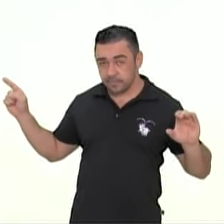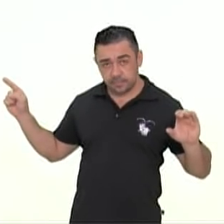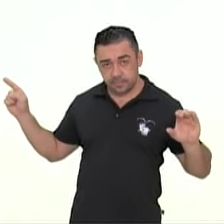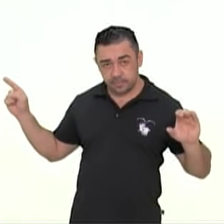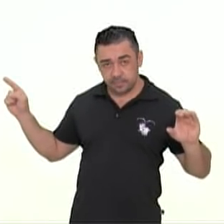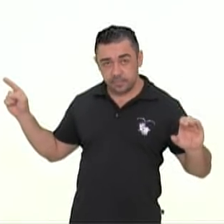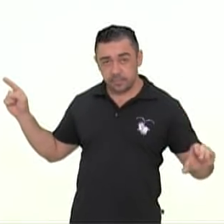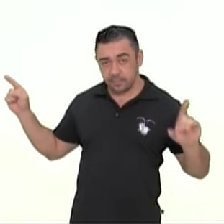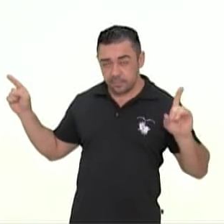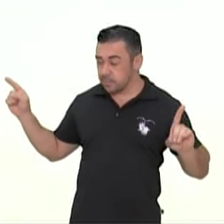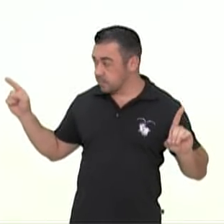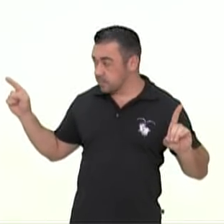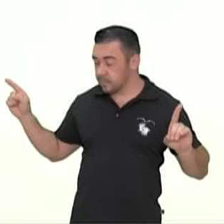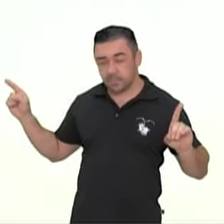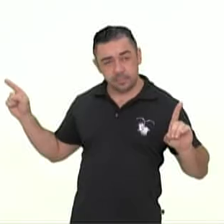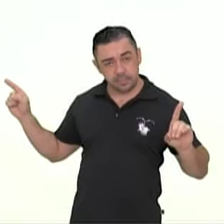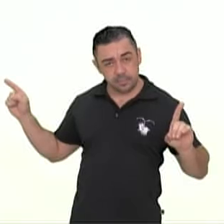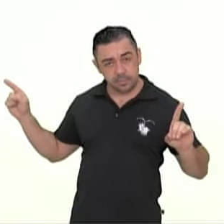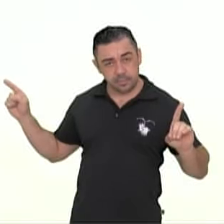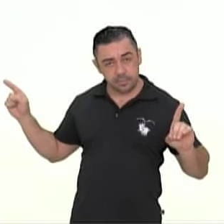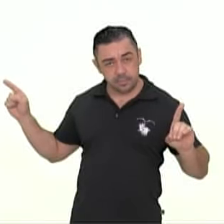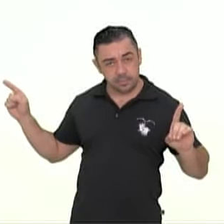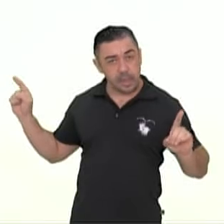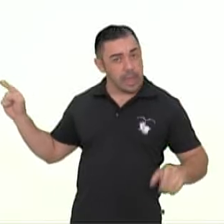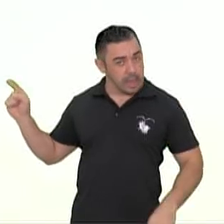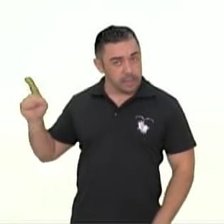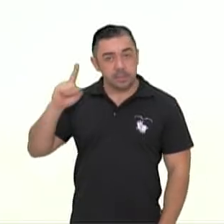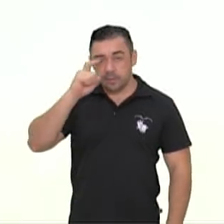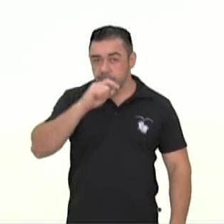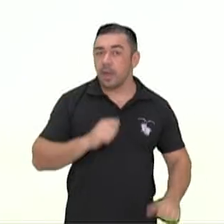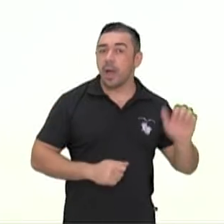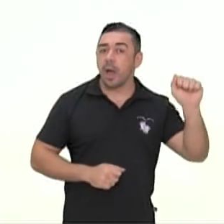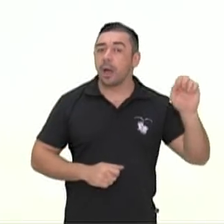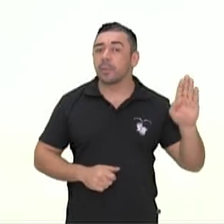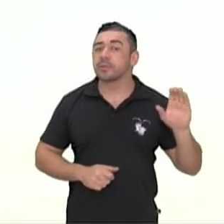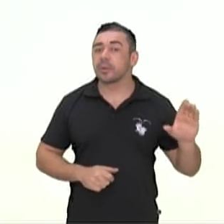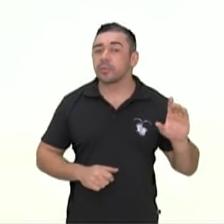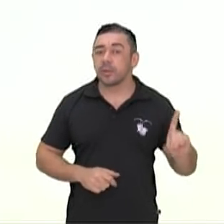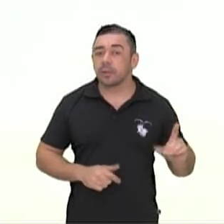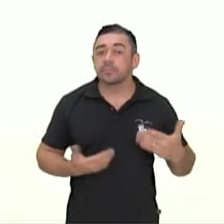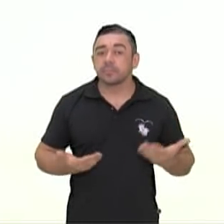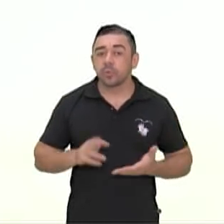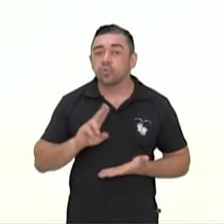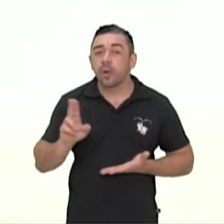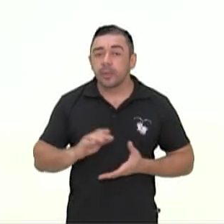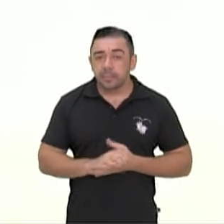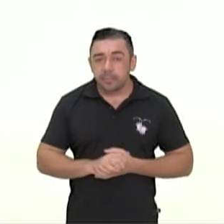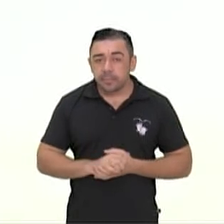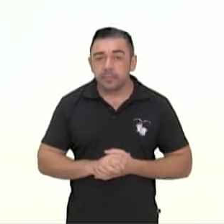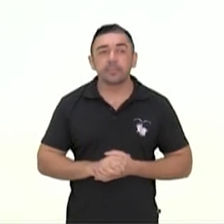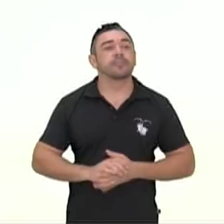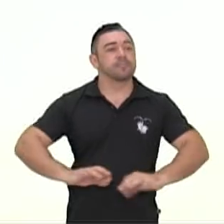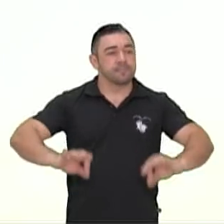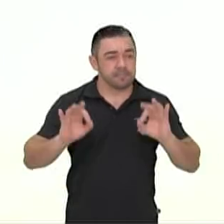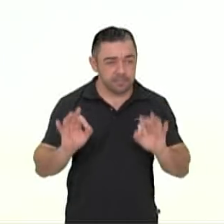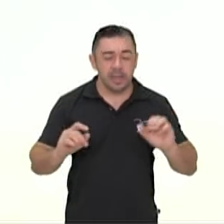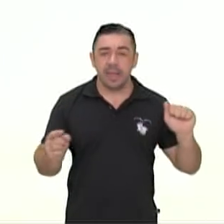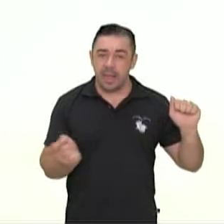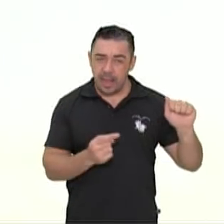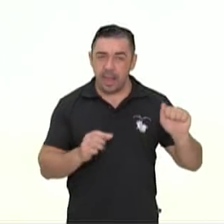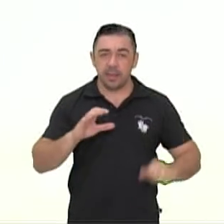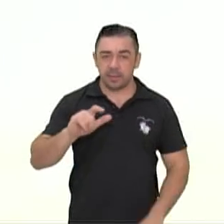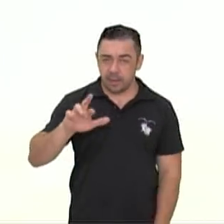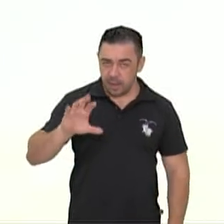vilões, trabalhadores. D. Clero, rei e nobres. Opa, essa tá difícil. Letra A, B, C ou D, galerinha? Qual? Muito